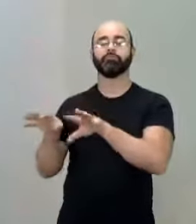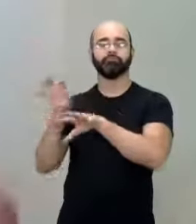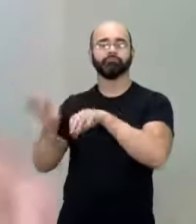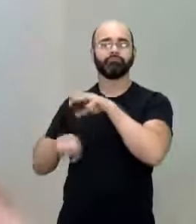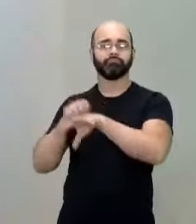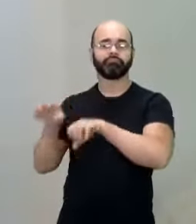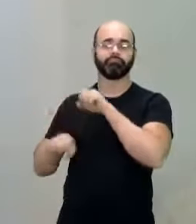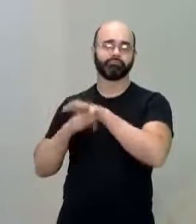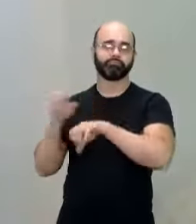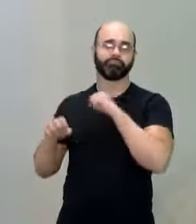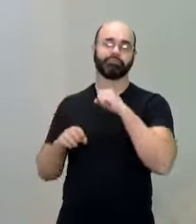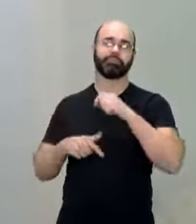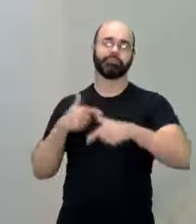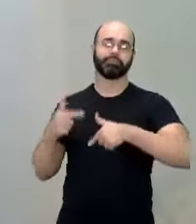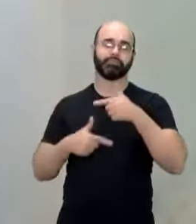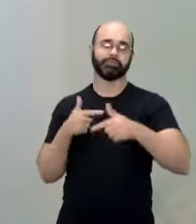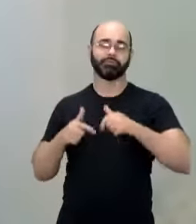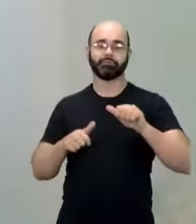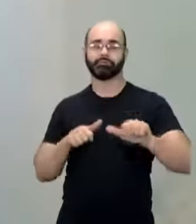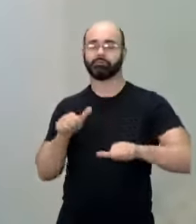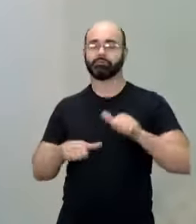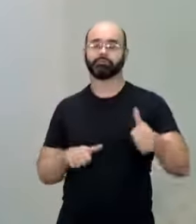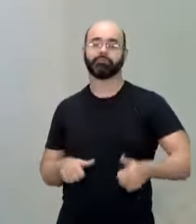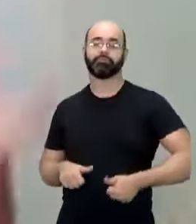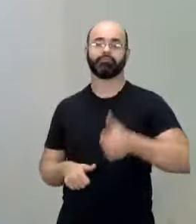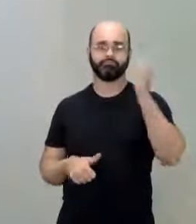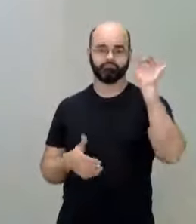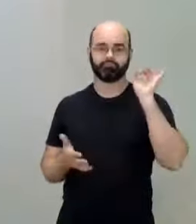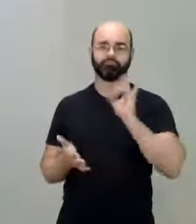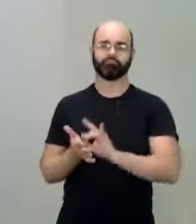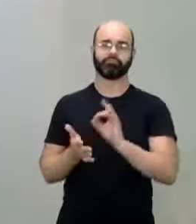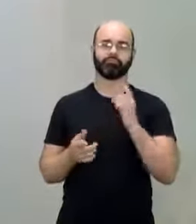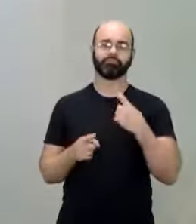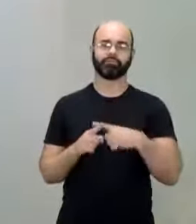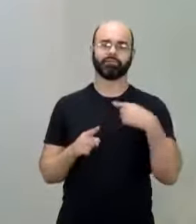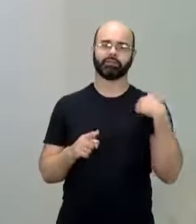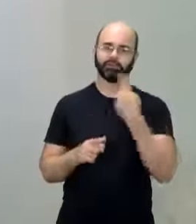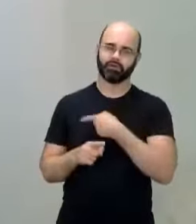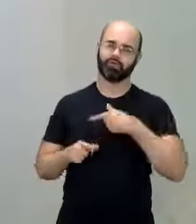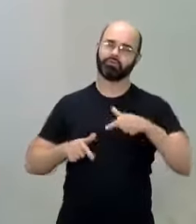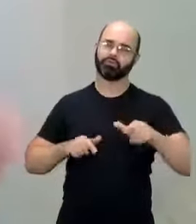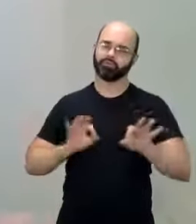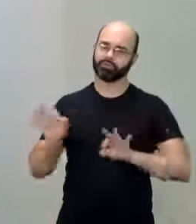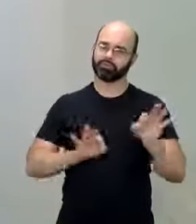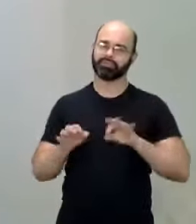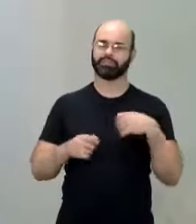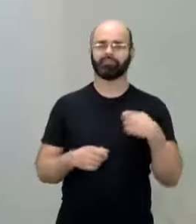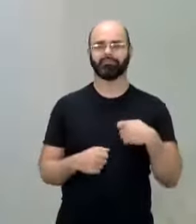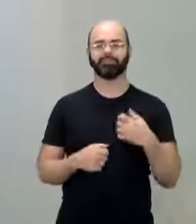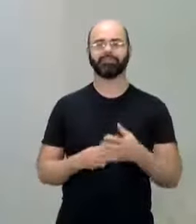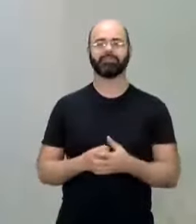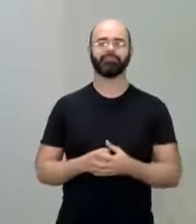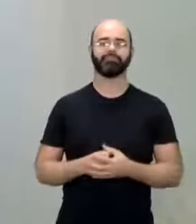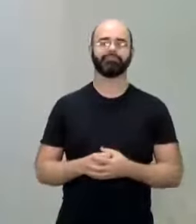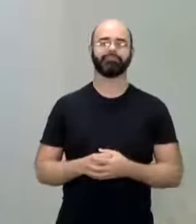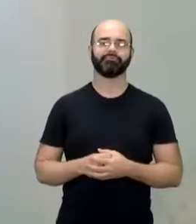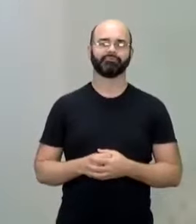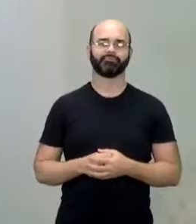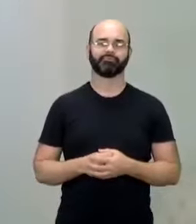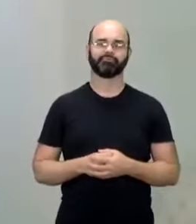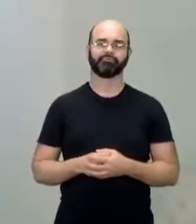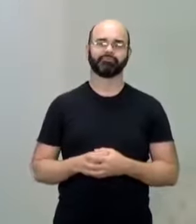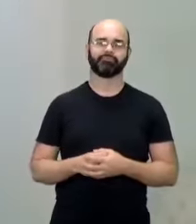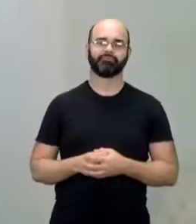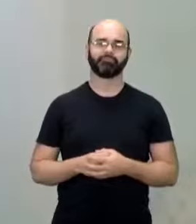fazer um trabalho transformador e efetivo na ponta, né? Para que a gente possa se organizar para isso. E aí, a gente trouxe